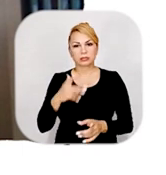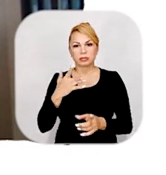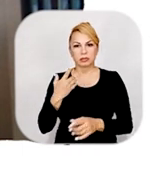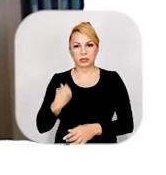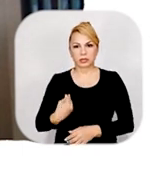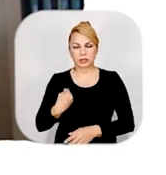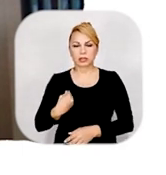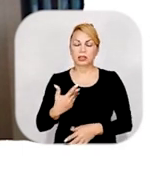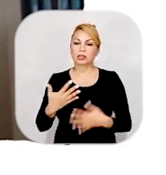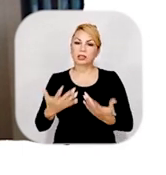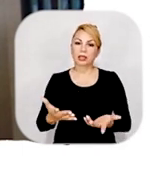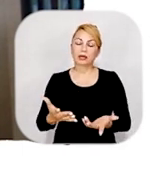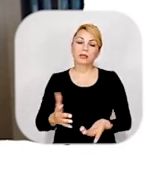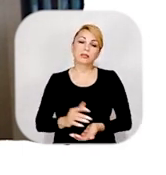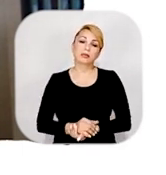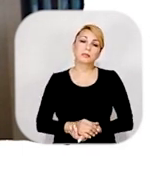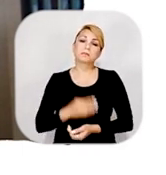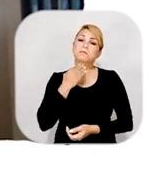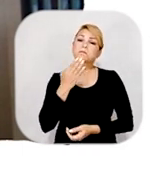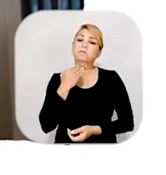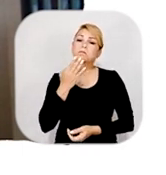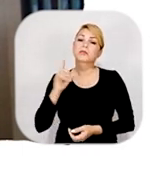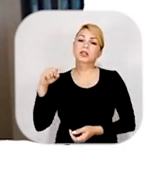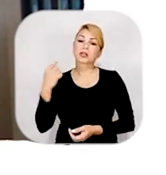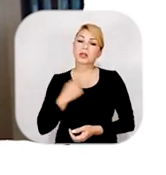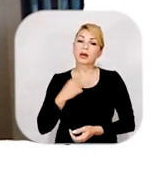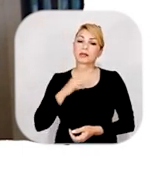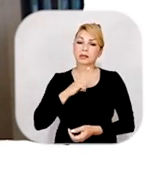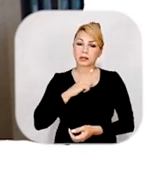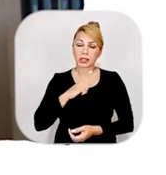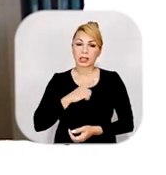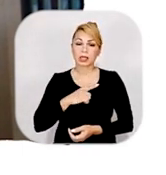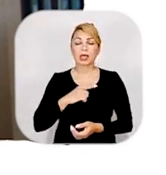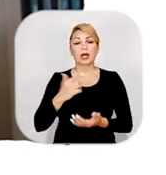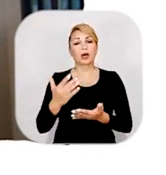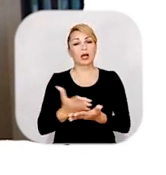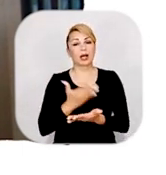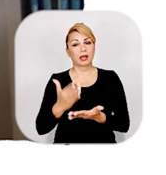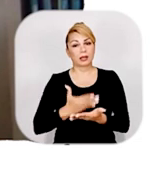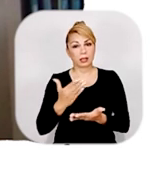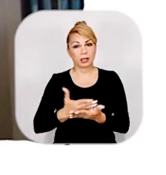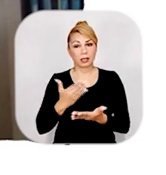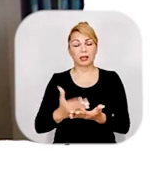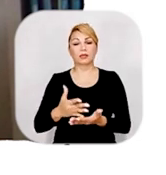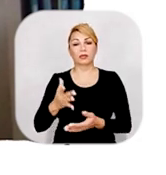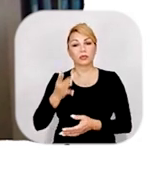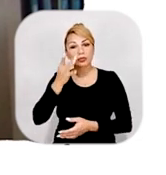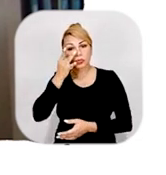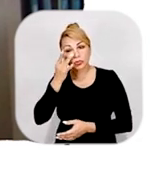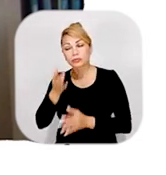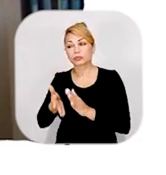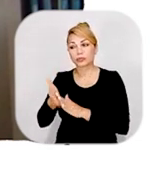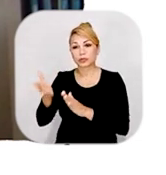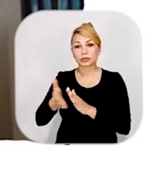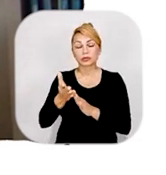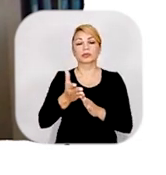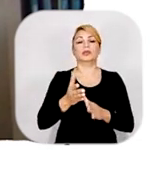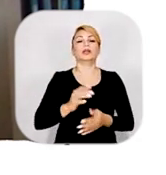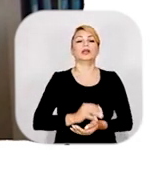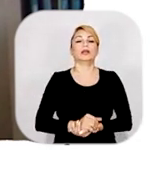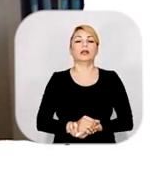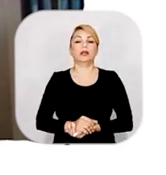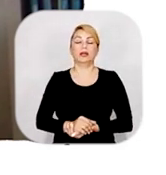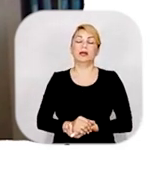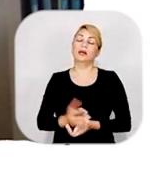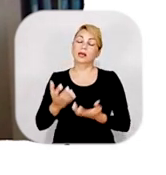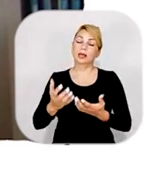gente ter os cadernos de campo, mas eu queria possibilitar ao público brasileiro que também tivesse acesso